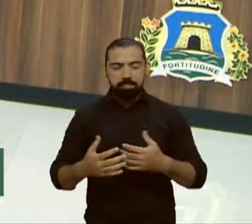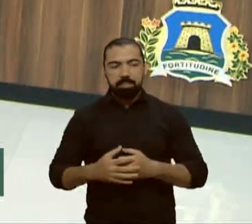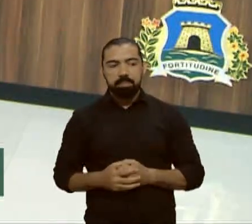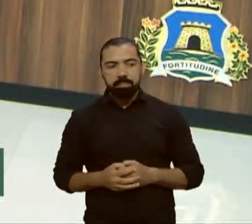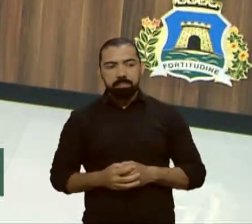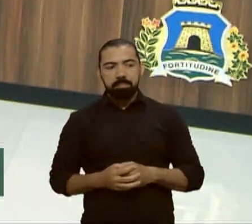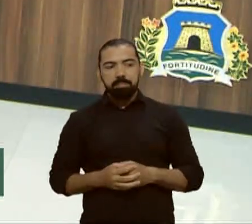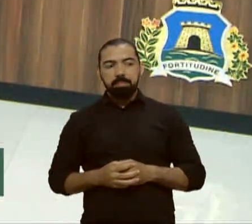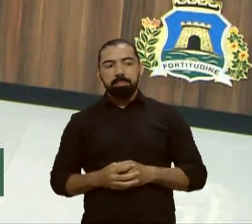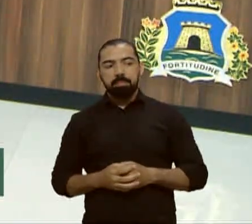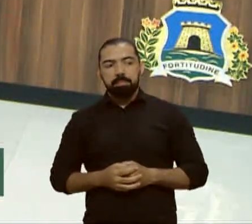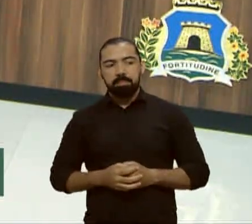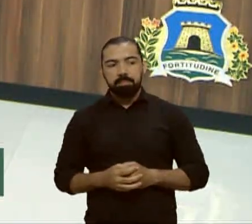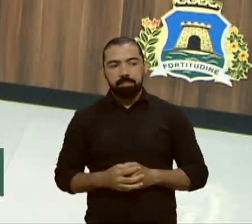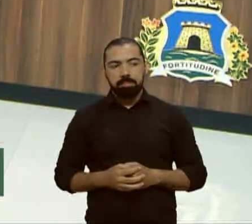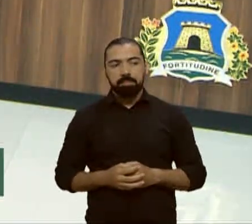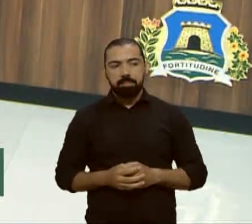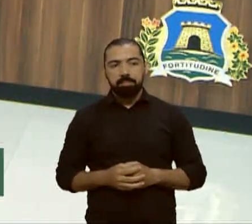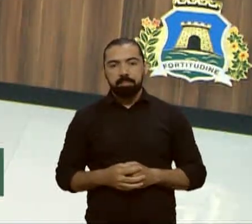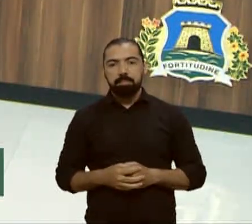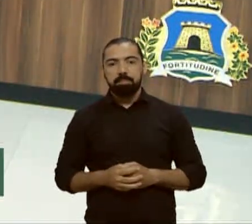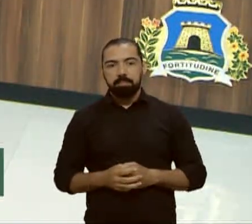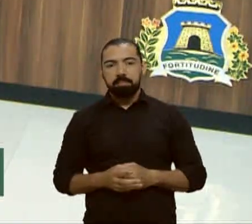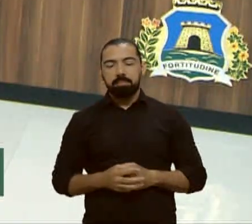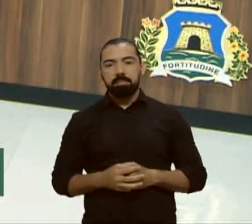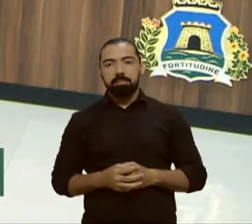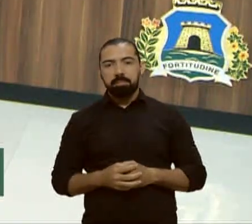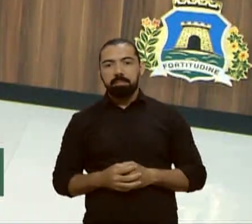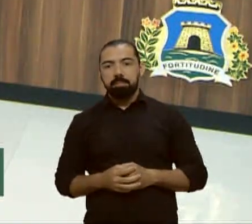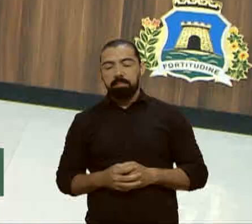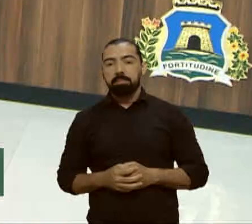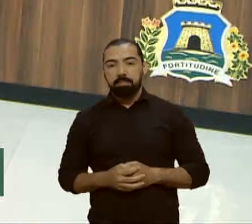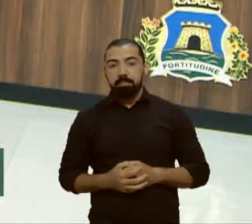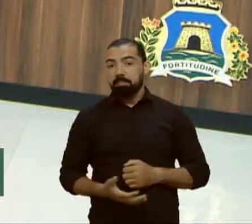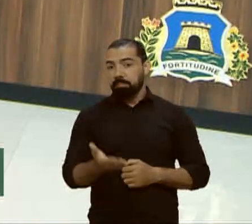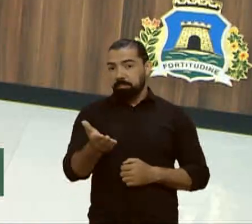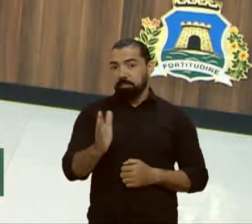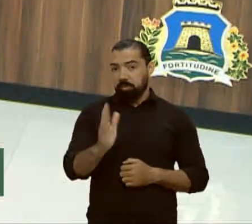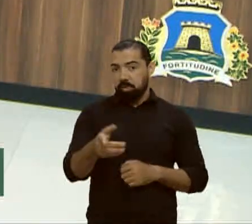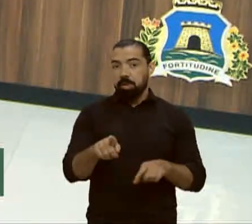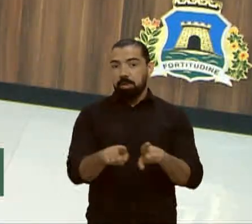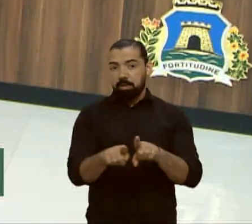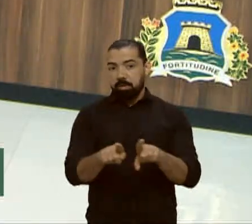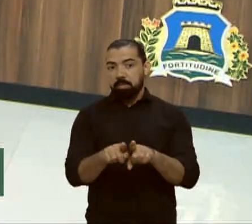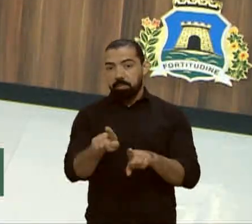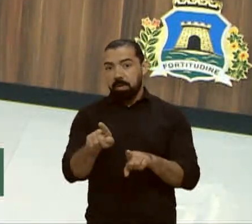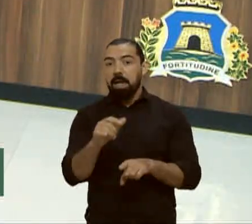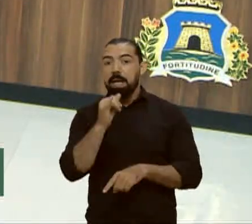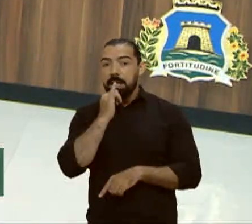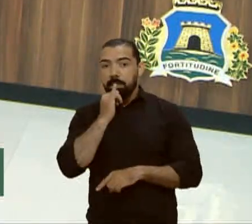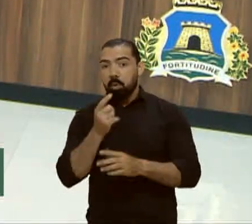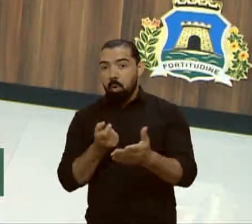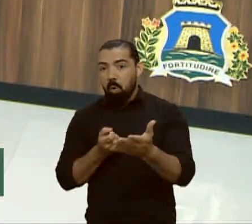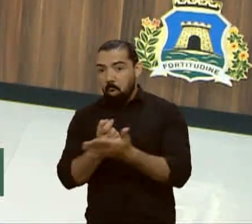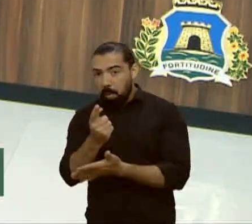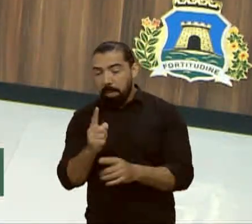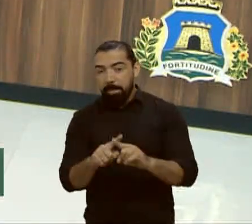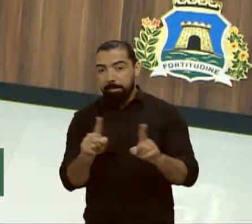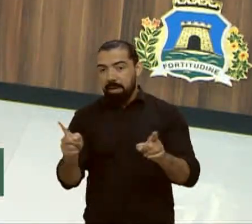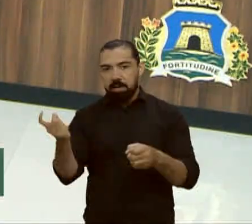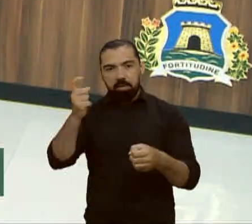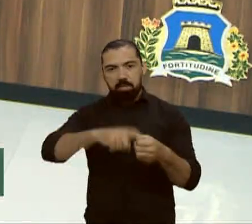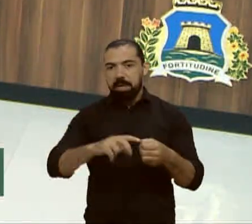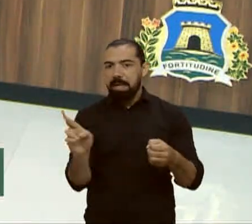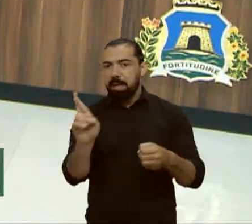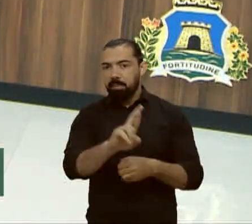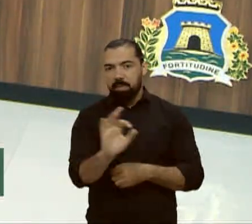Mas, assim, foi no nome da sua esposa mesmo, né? Como você já foi o fornecedor e ele não te deu retorno, você, de fato, vai ter que procurar